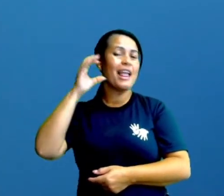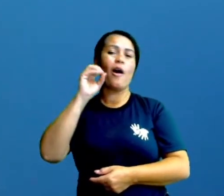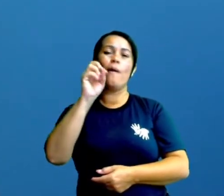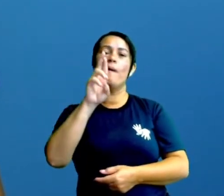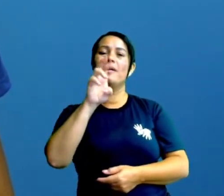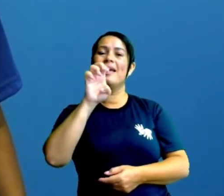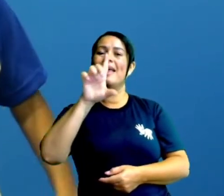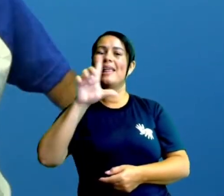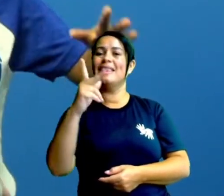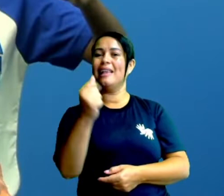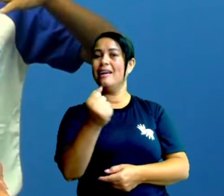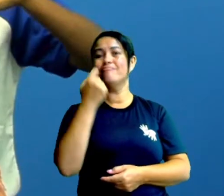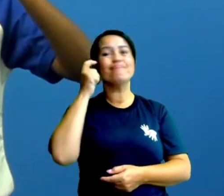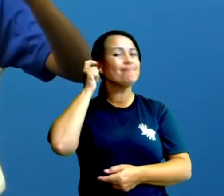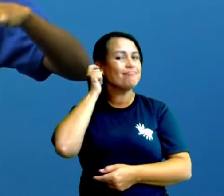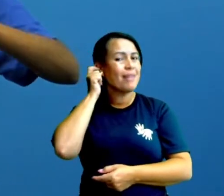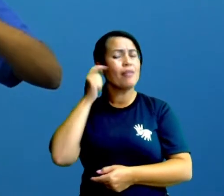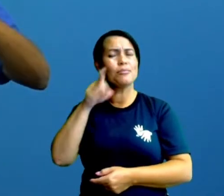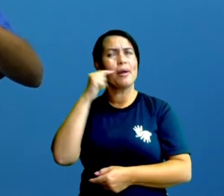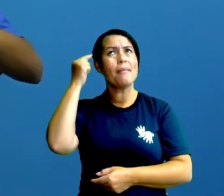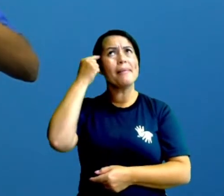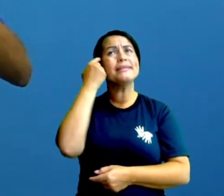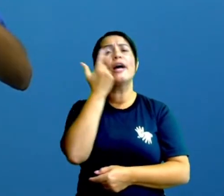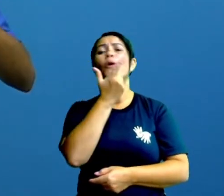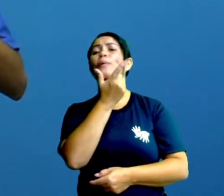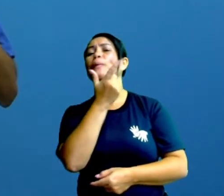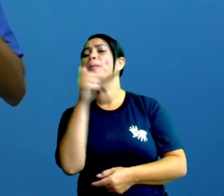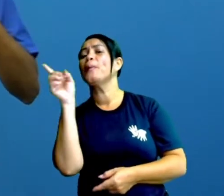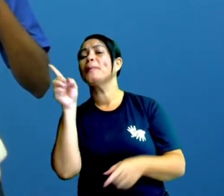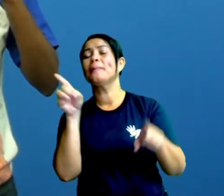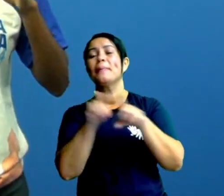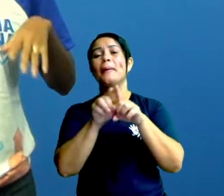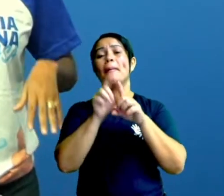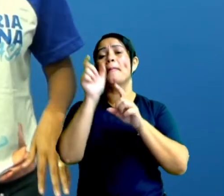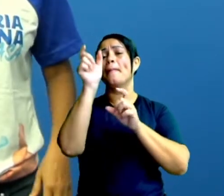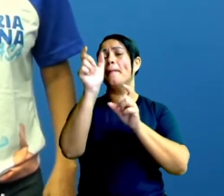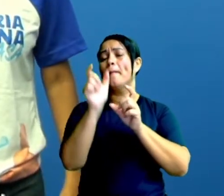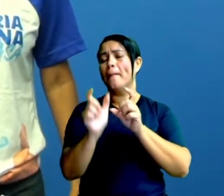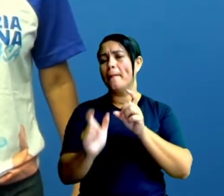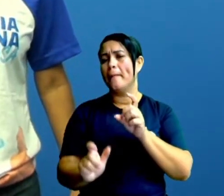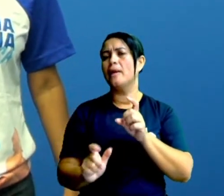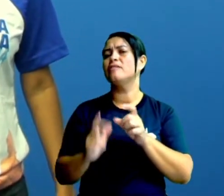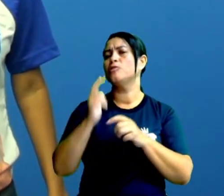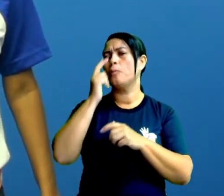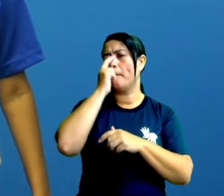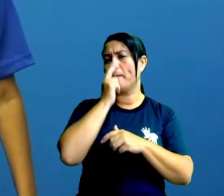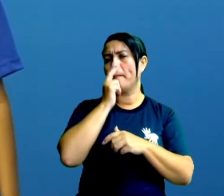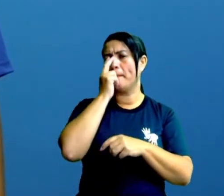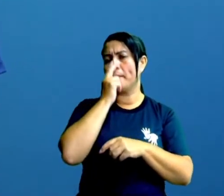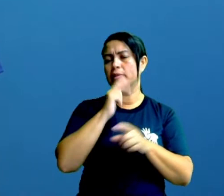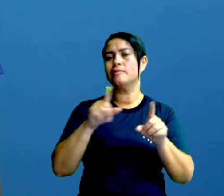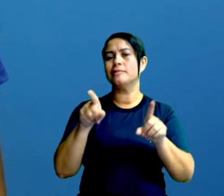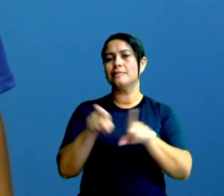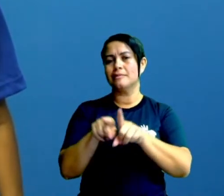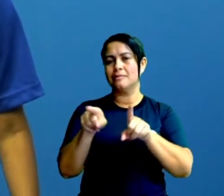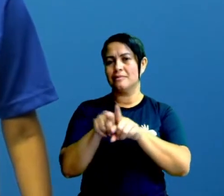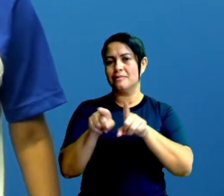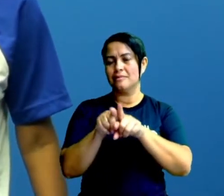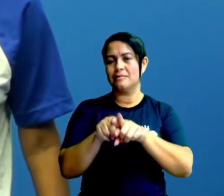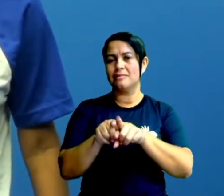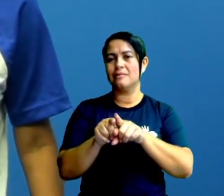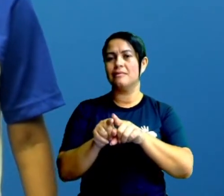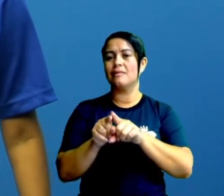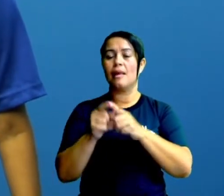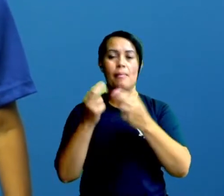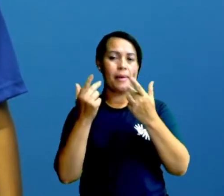orelha e aí vocês podem pensar em outras palavrinhas que também tem um um sonzinho final